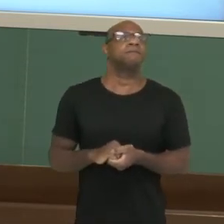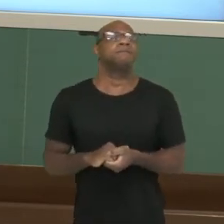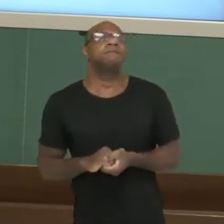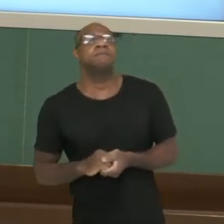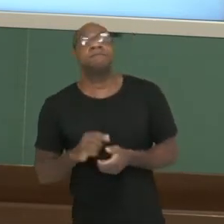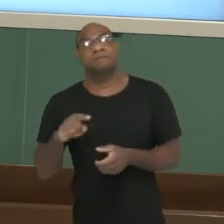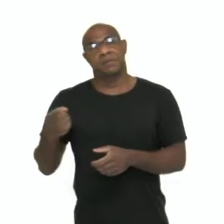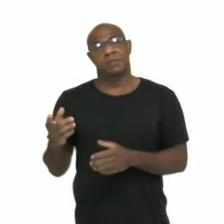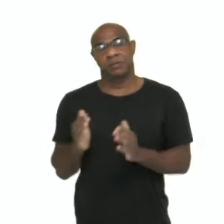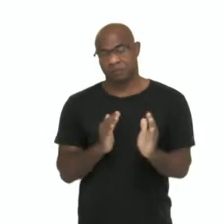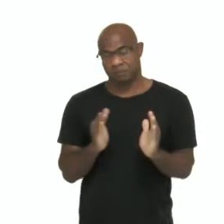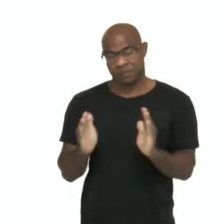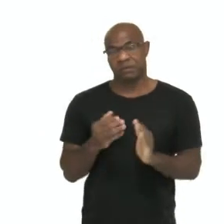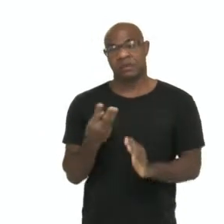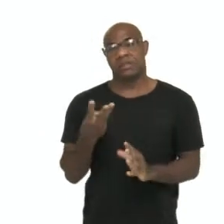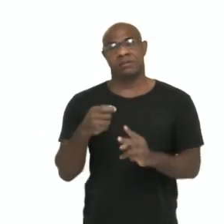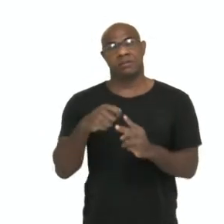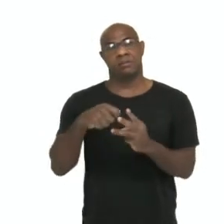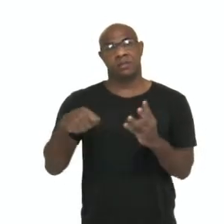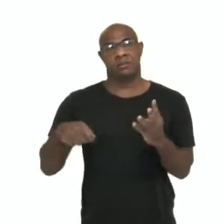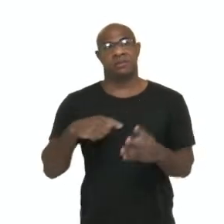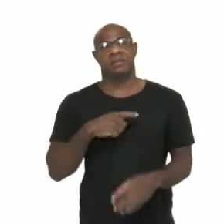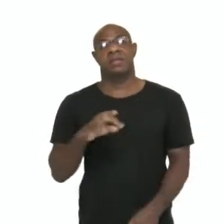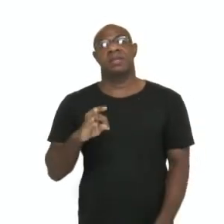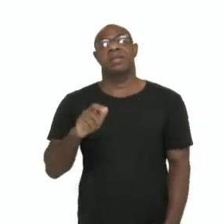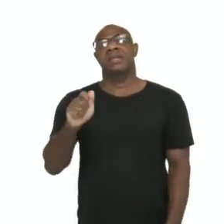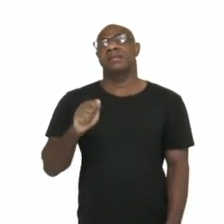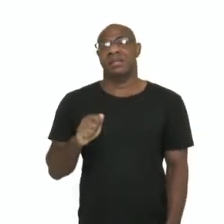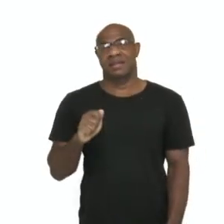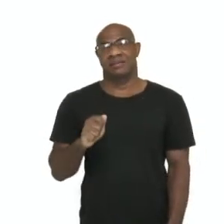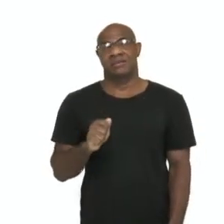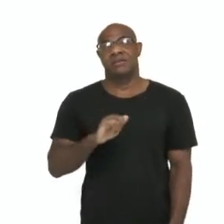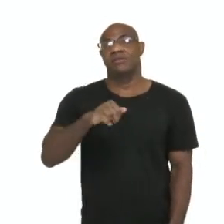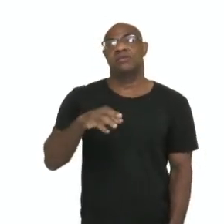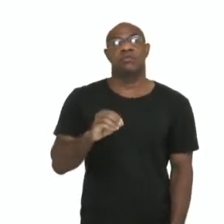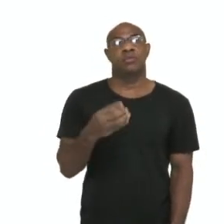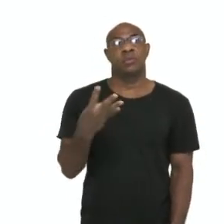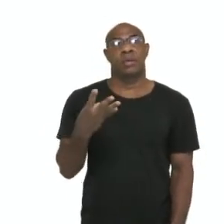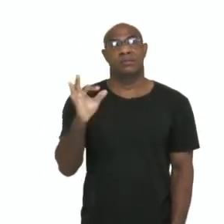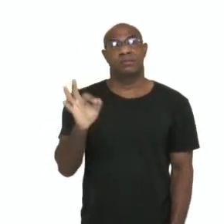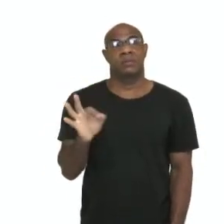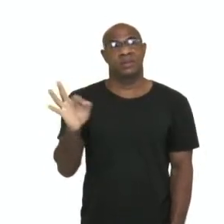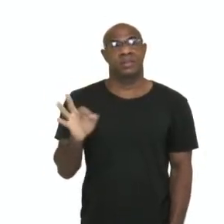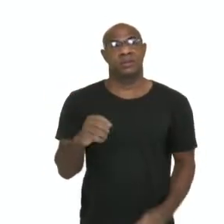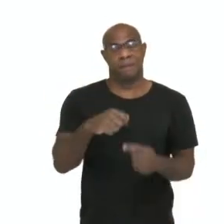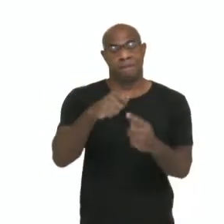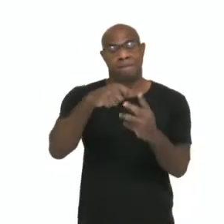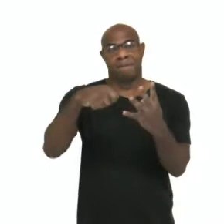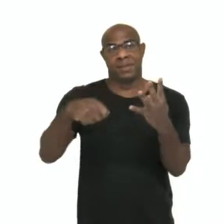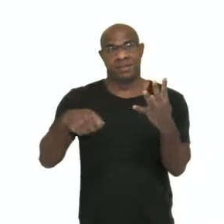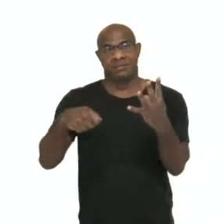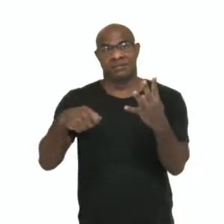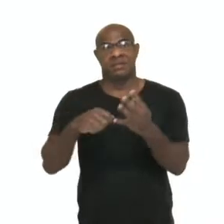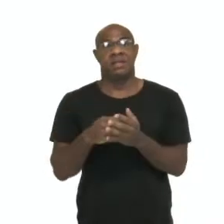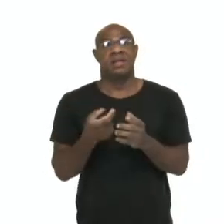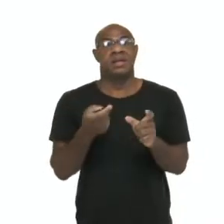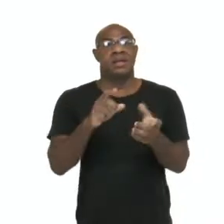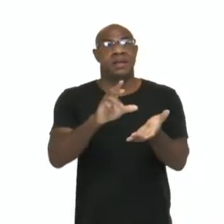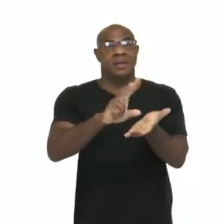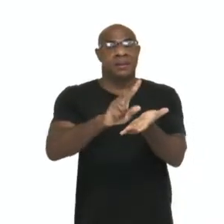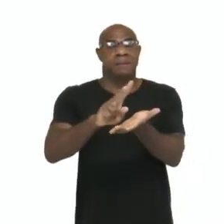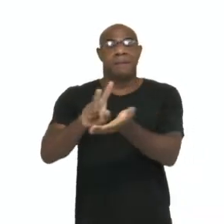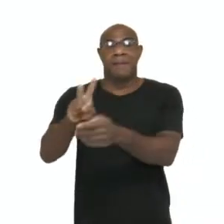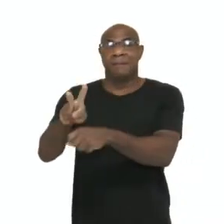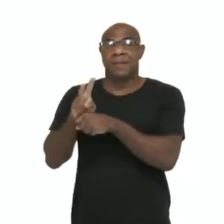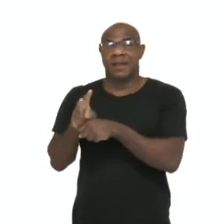Após um período de 3 meses, a uma taxa de 4% de juros ao mês, o montante de um empréstimo era